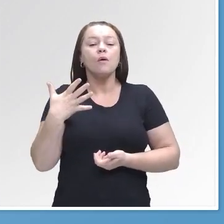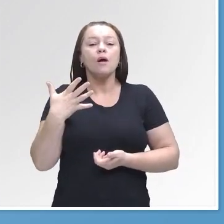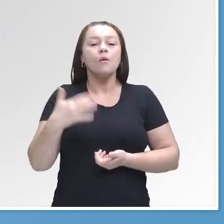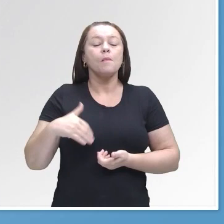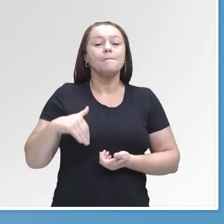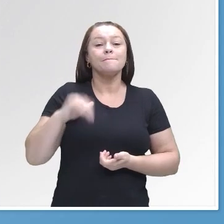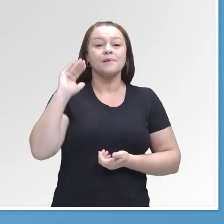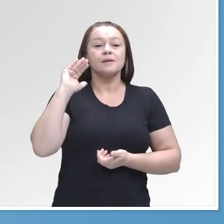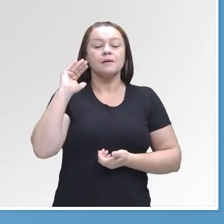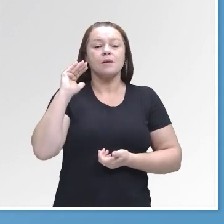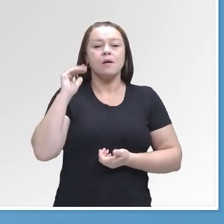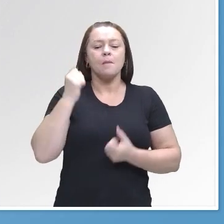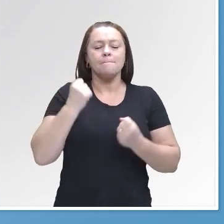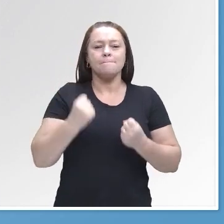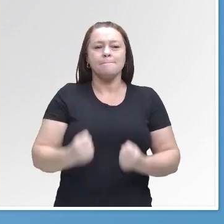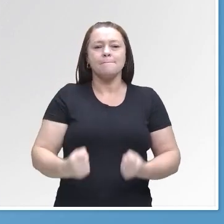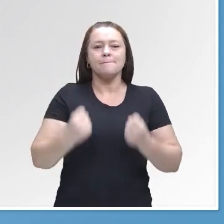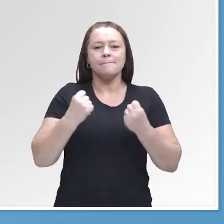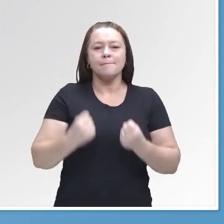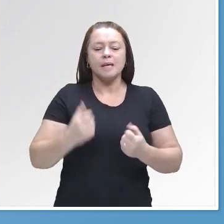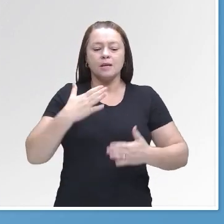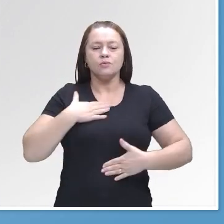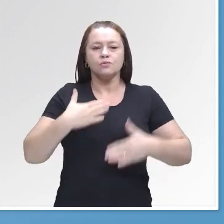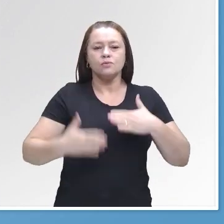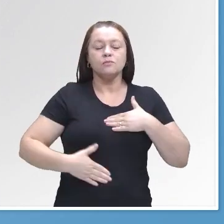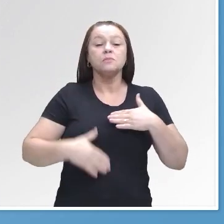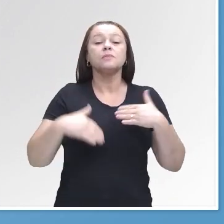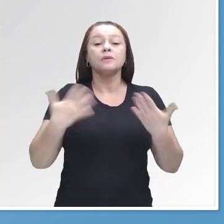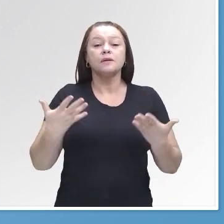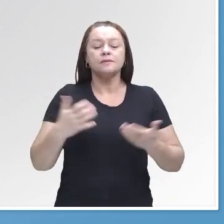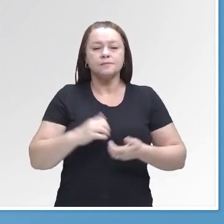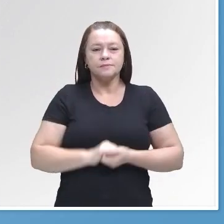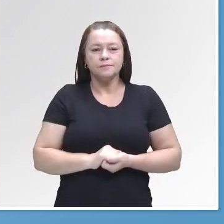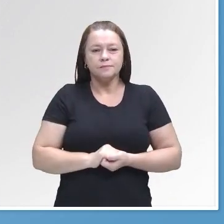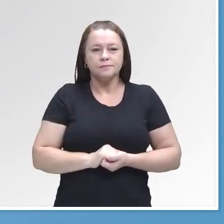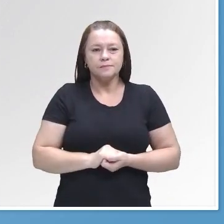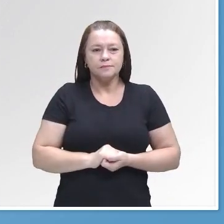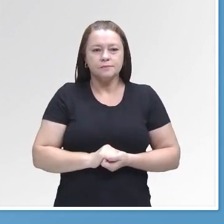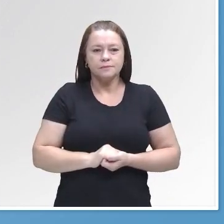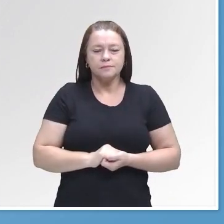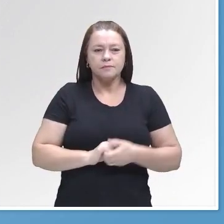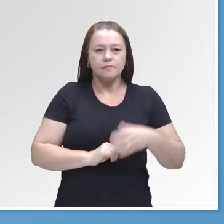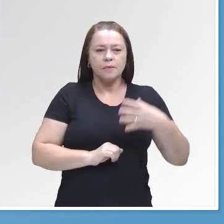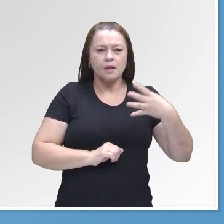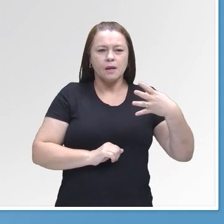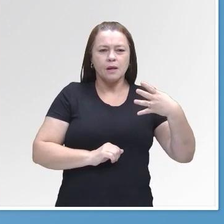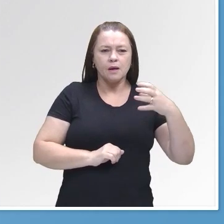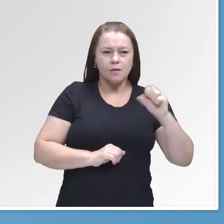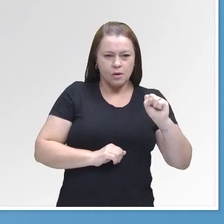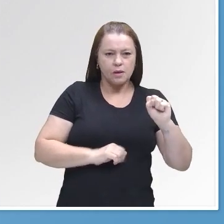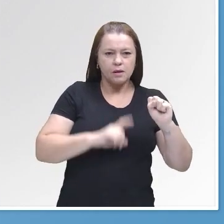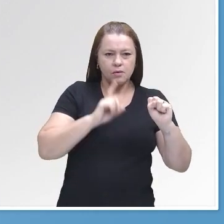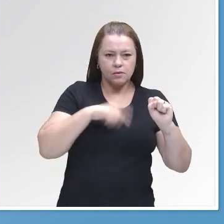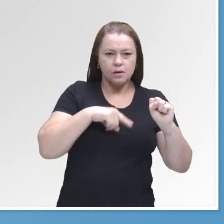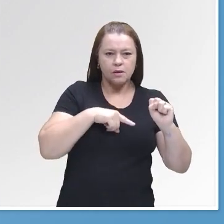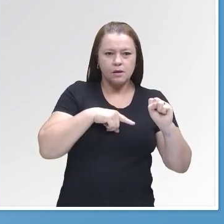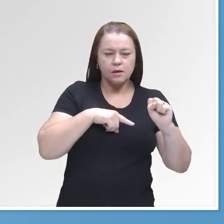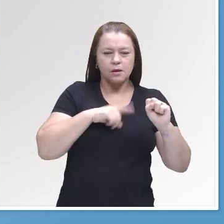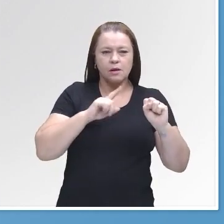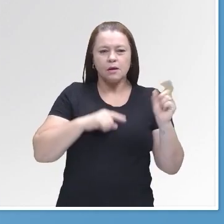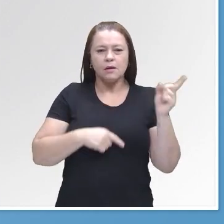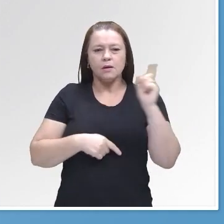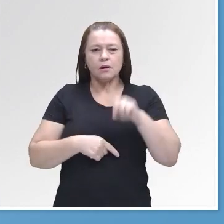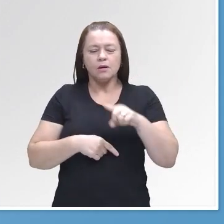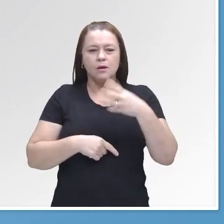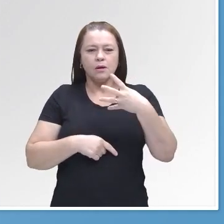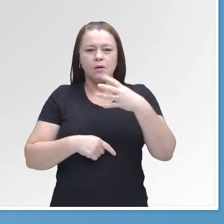maior massa corporal? Pedro, 48 quilos? Hugo,